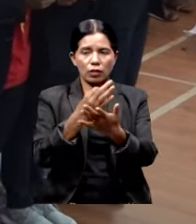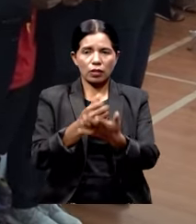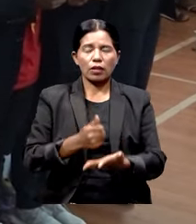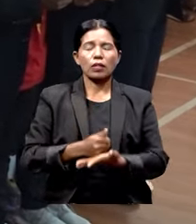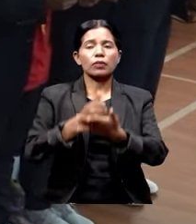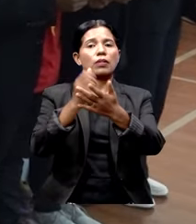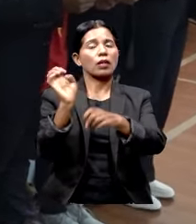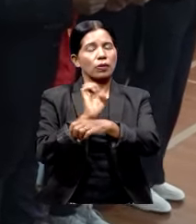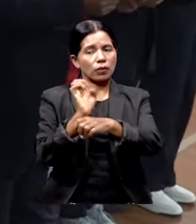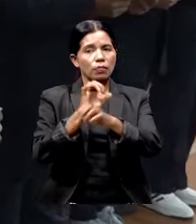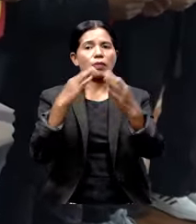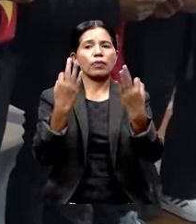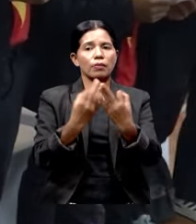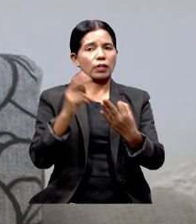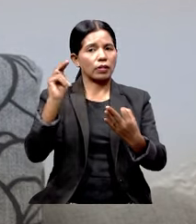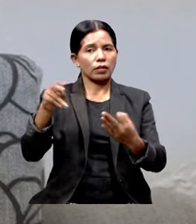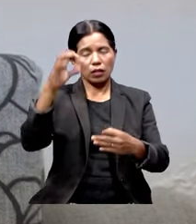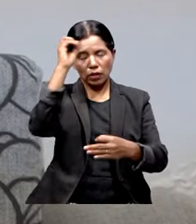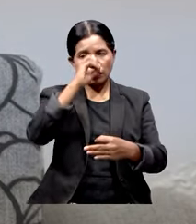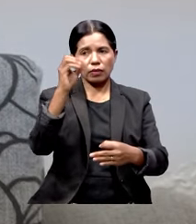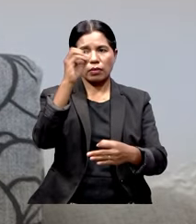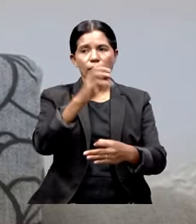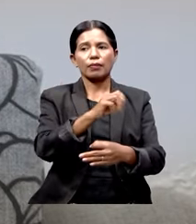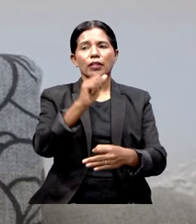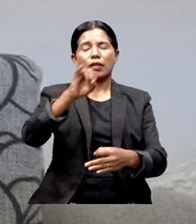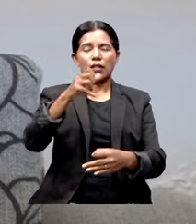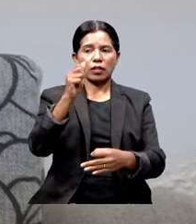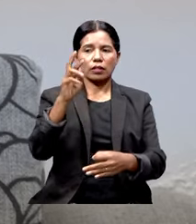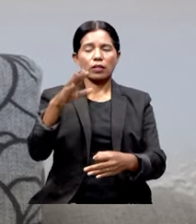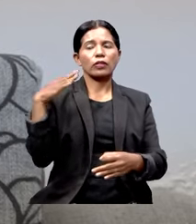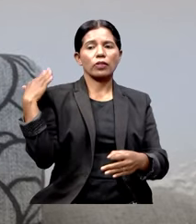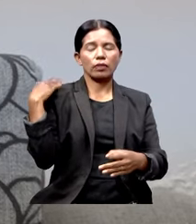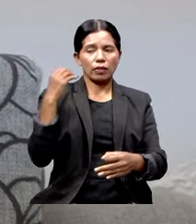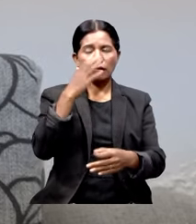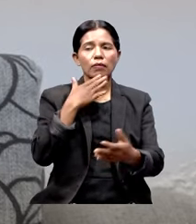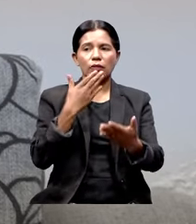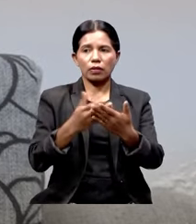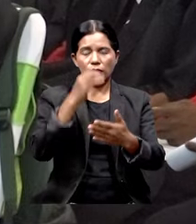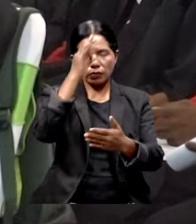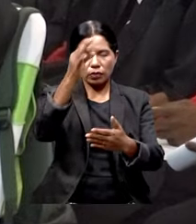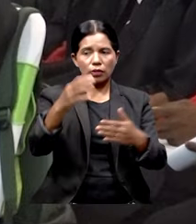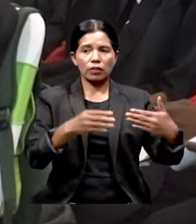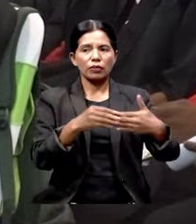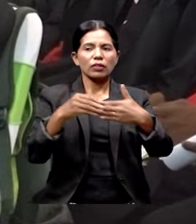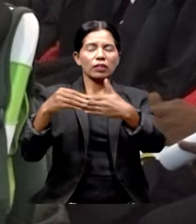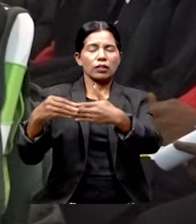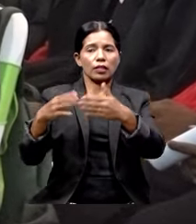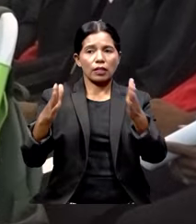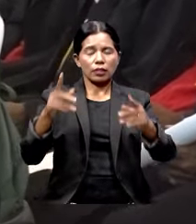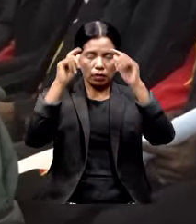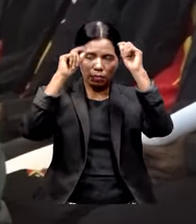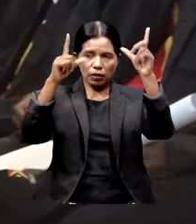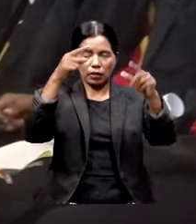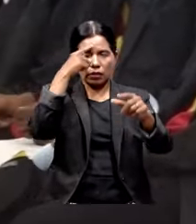a economia família nian. Tuir observador Ajar Inocêncio Xavier, jovem uma potência no futuro líder. Liderança Timor-Leste também